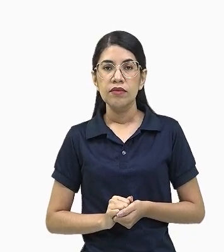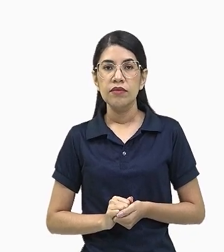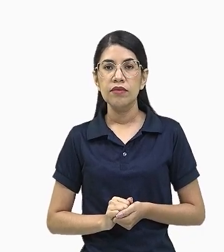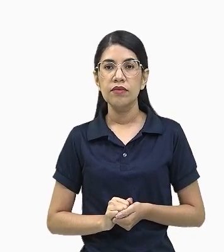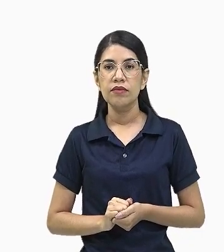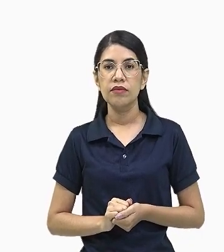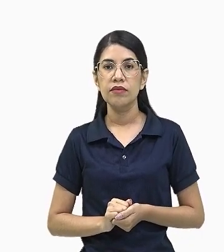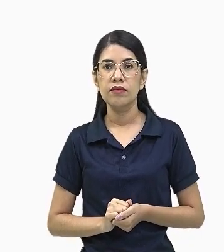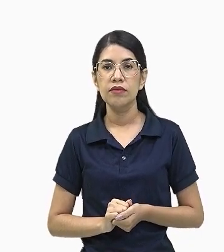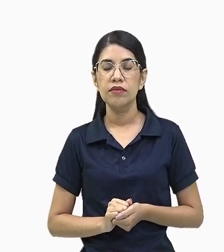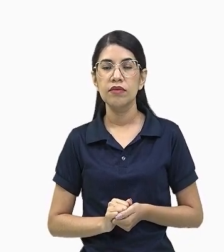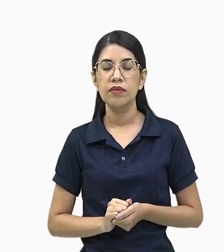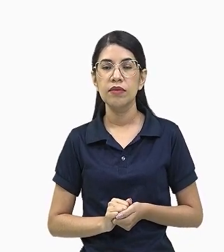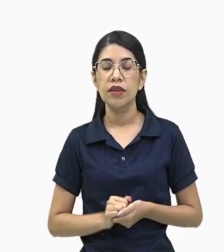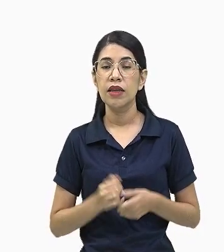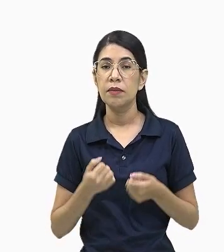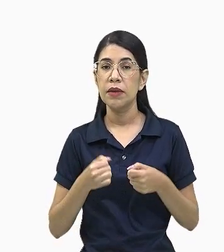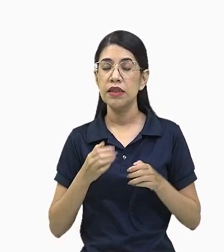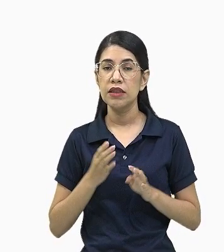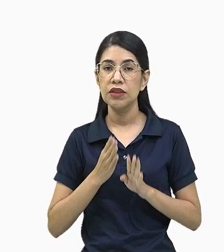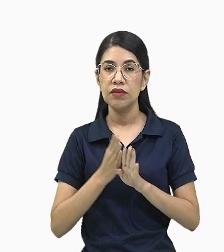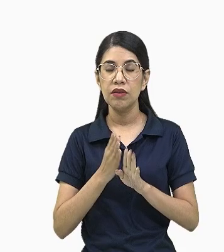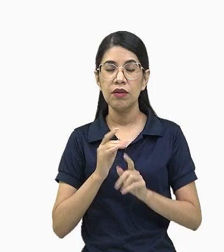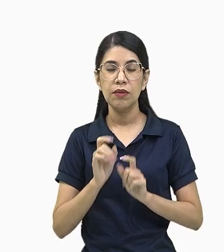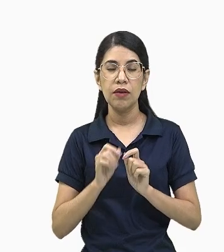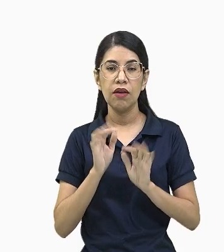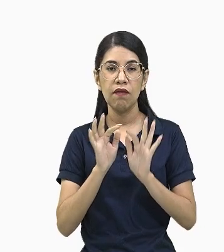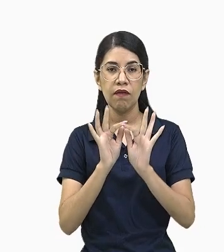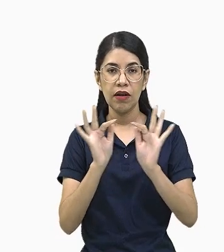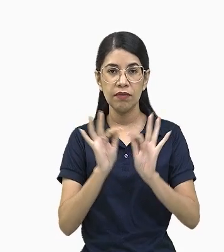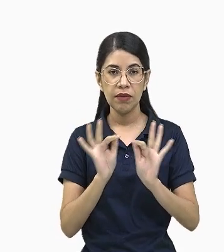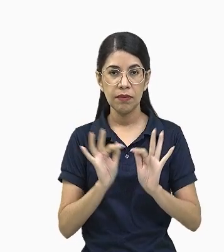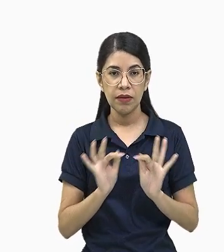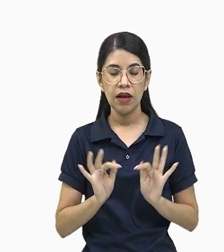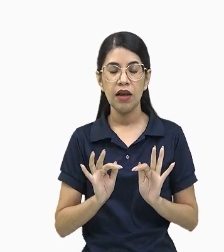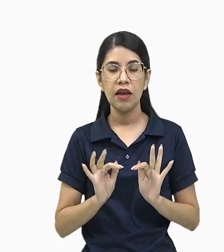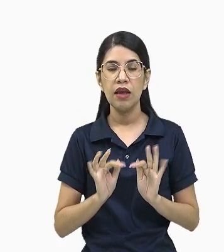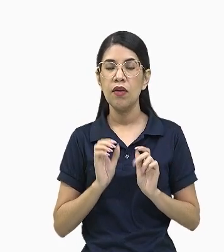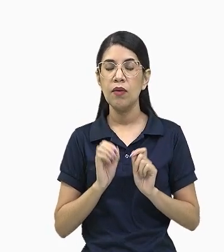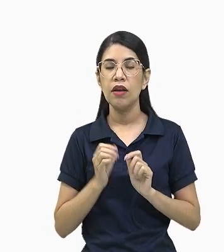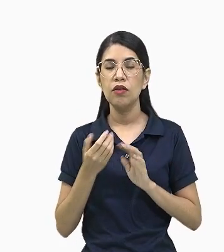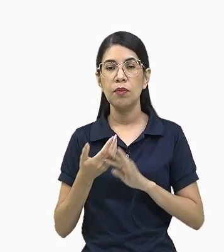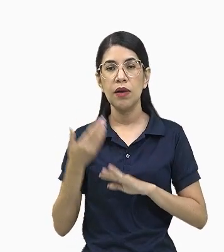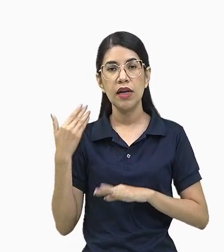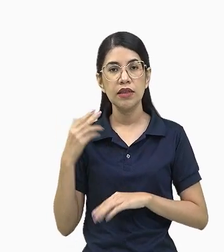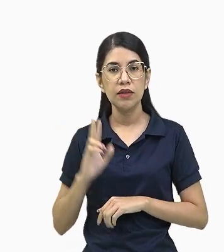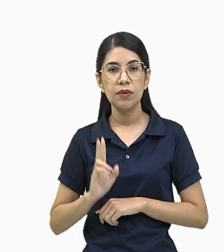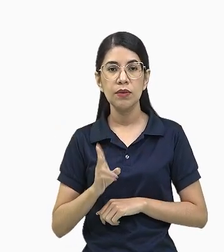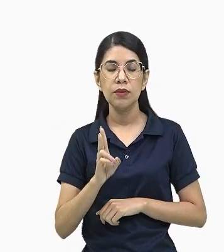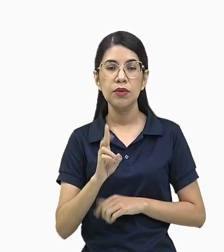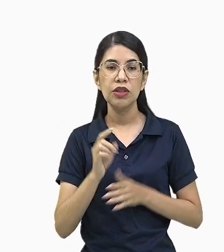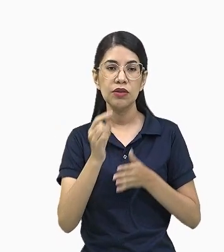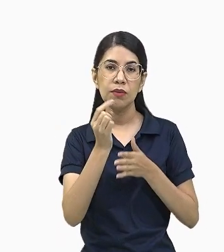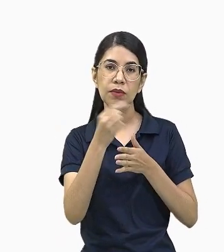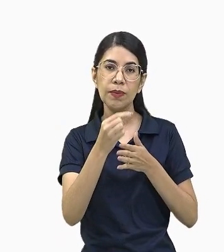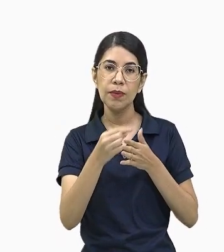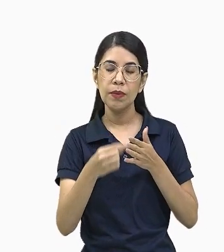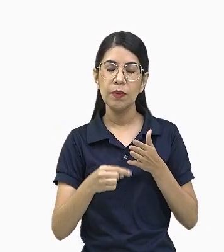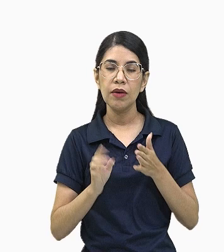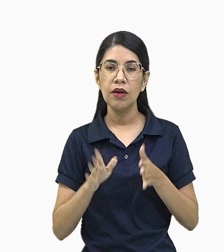continuous. Agora você tem que identificar qual dessas frases aí está no past continuous, no passado